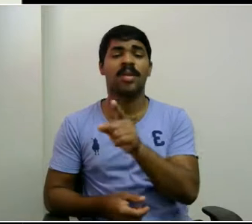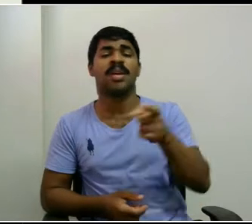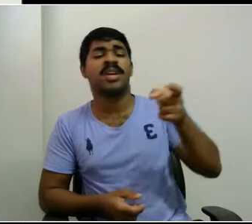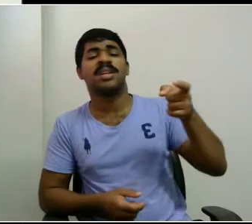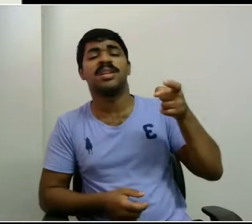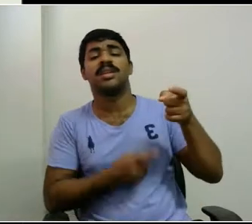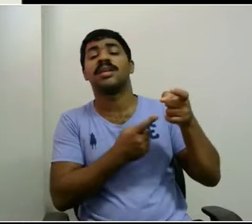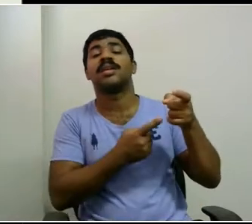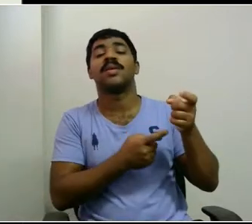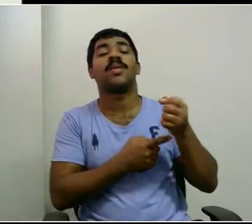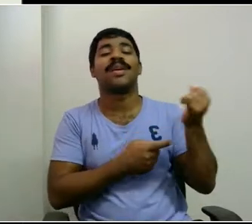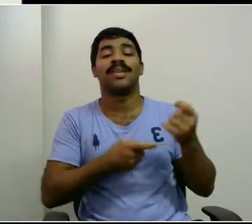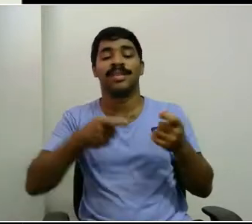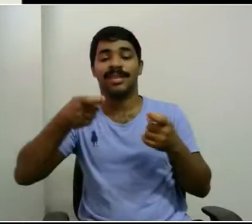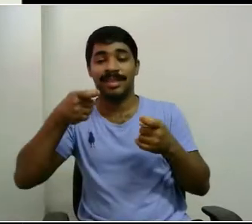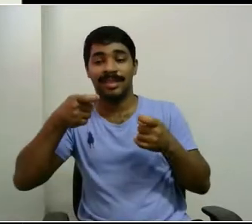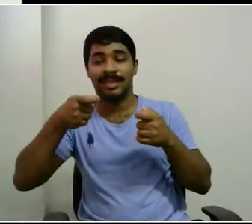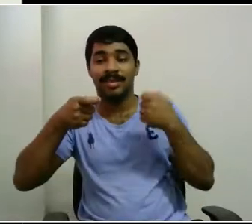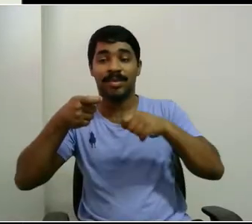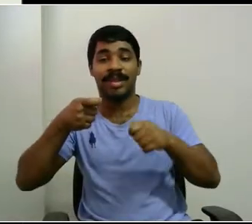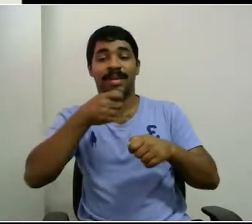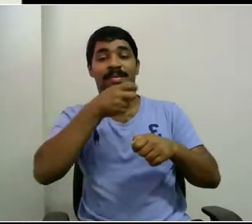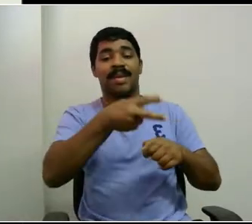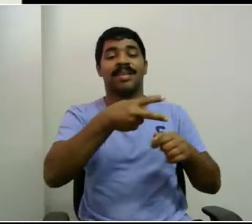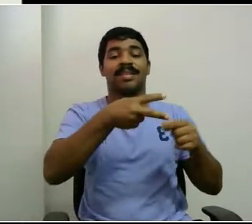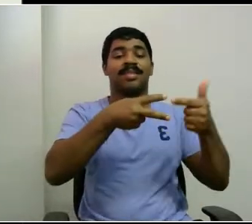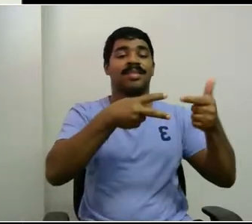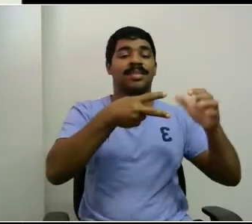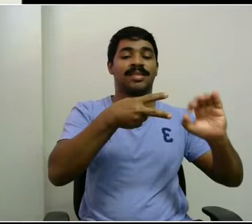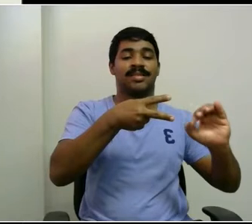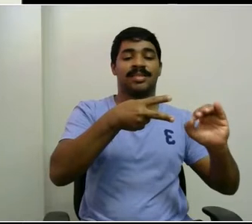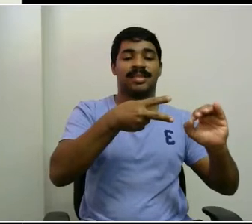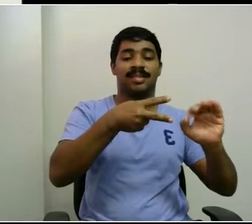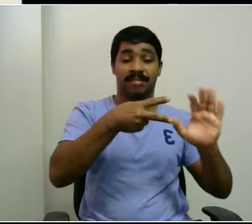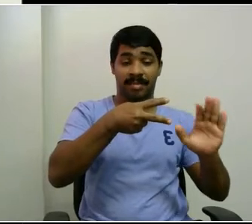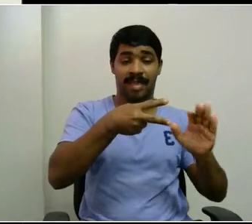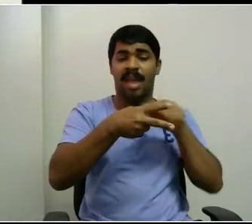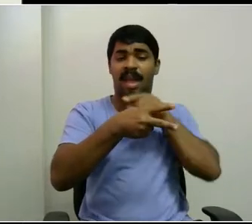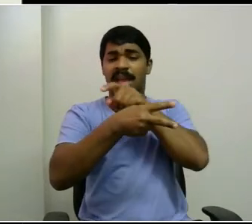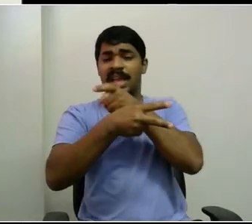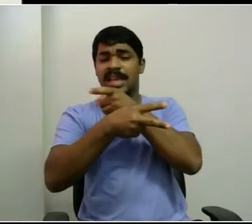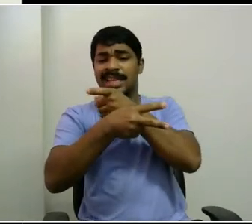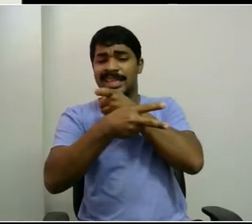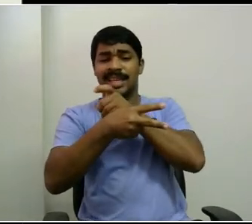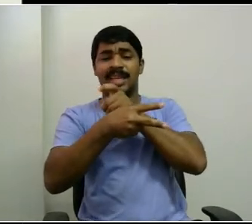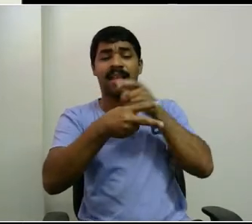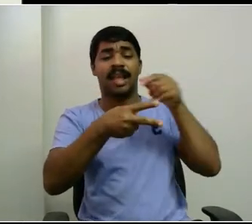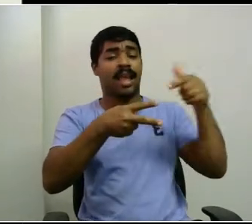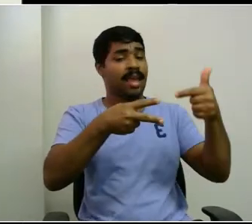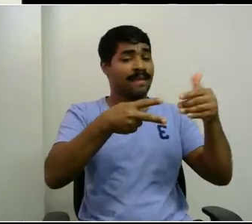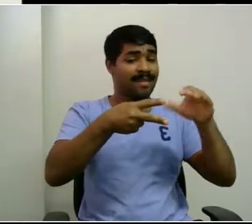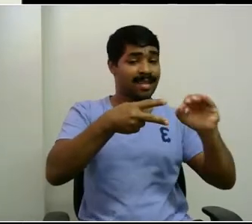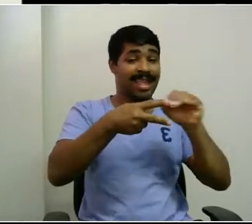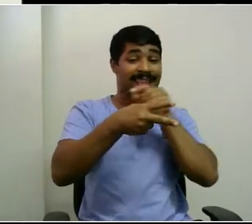x ele tem que ser menor que 20. Então, o que a questão está pedindo? Qual é o maior valor inteiro que x pode assumir para que o perímetro